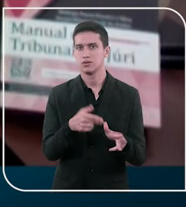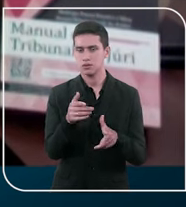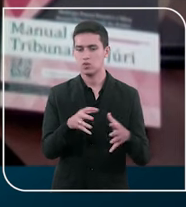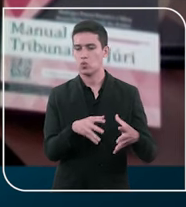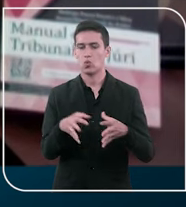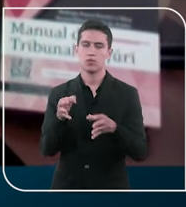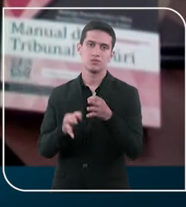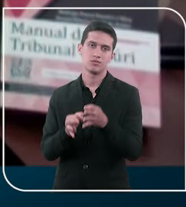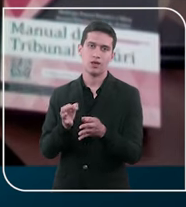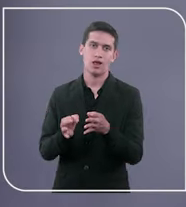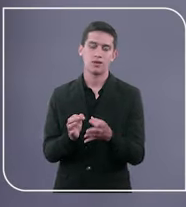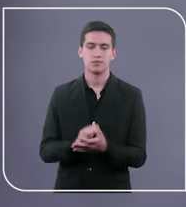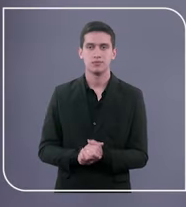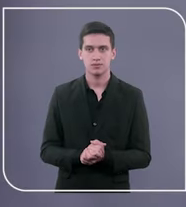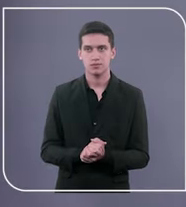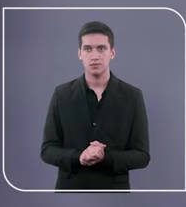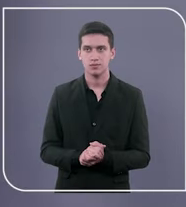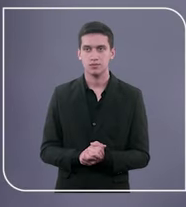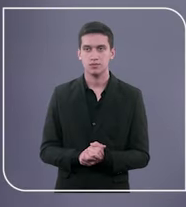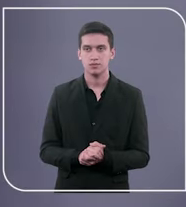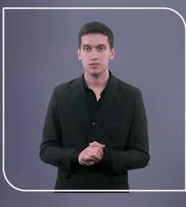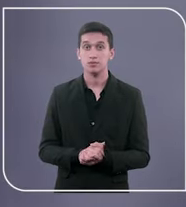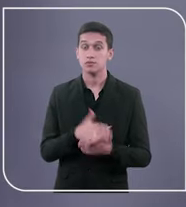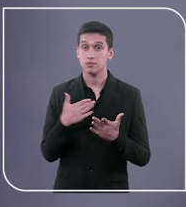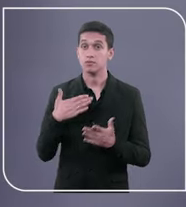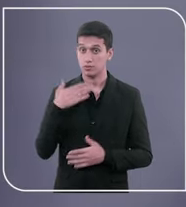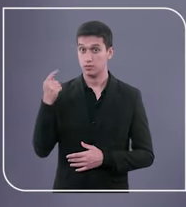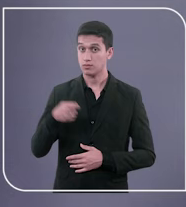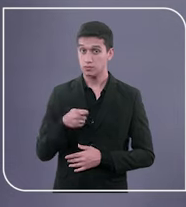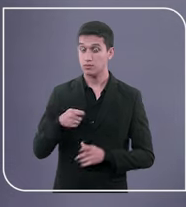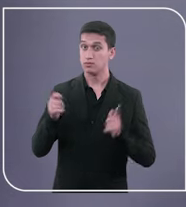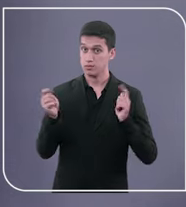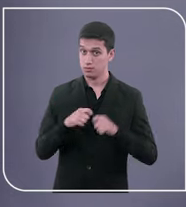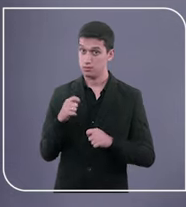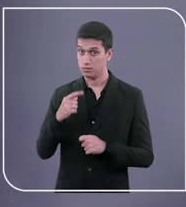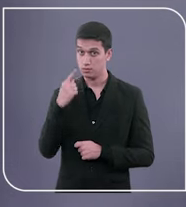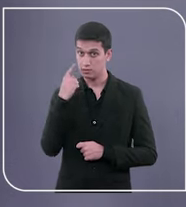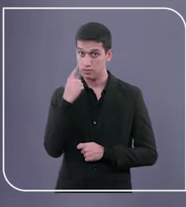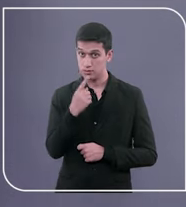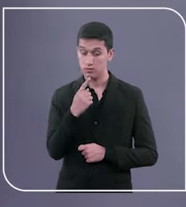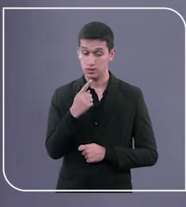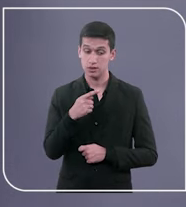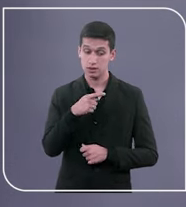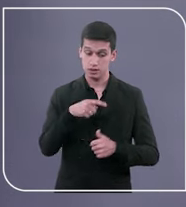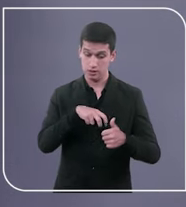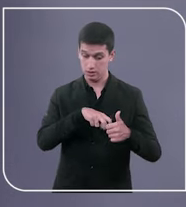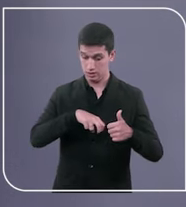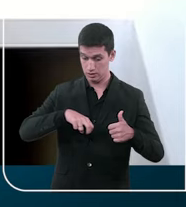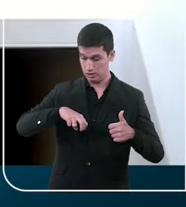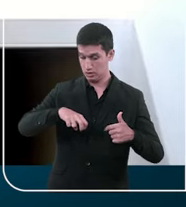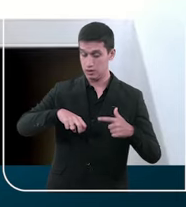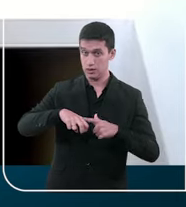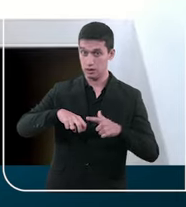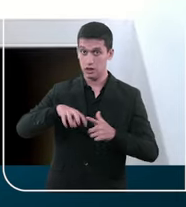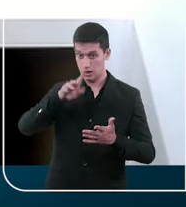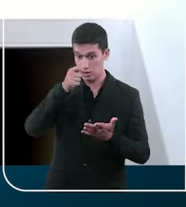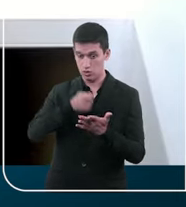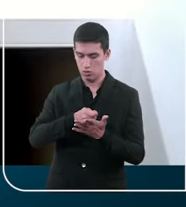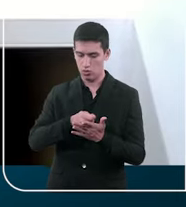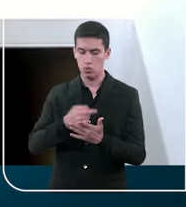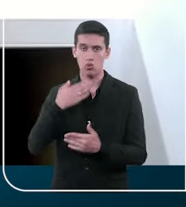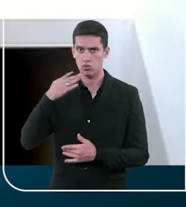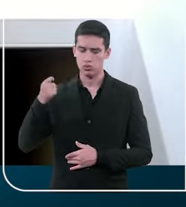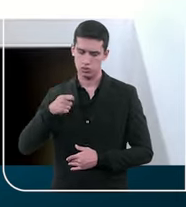as demais cortes. Professora Maiara, e o juiz ele pode interferir no veredicto do júri? Não, a